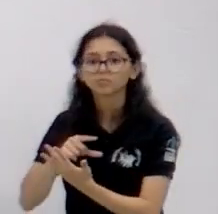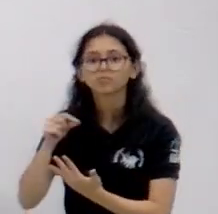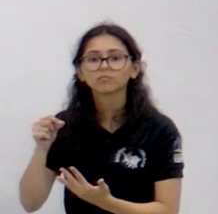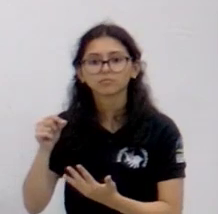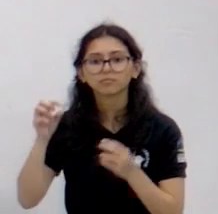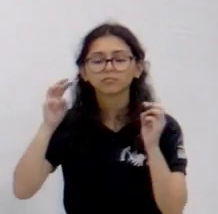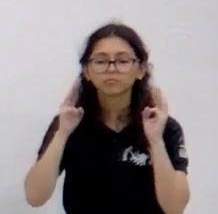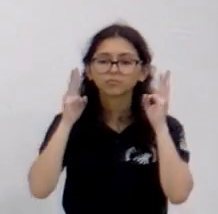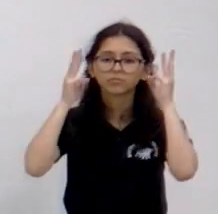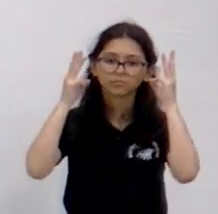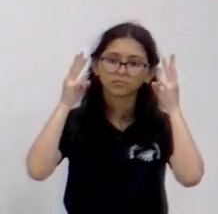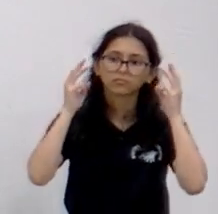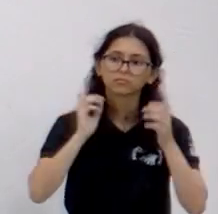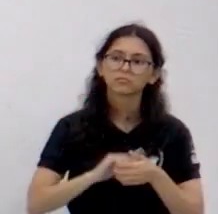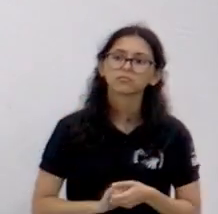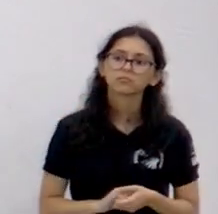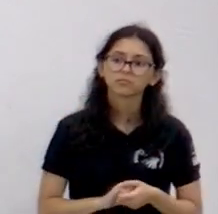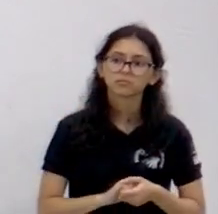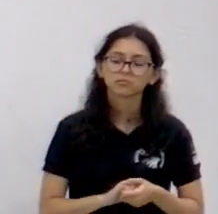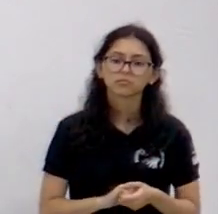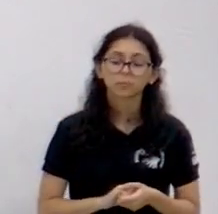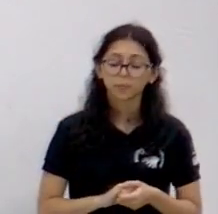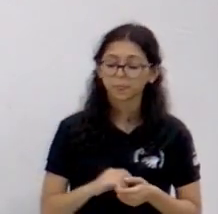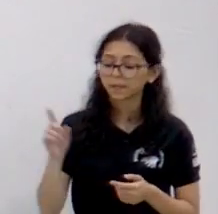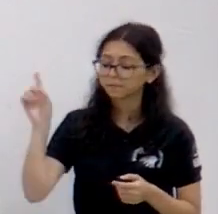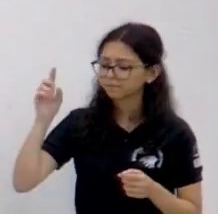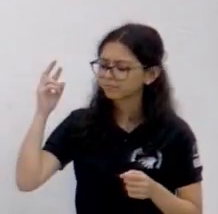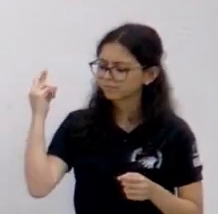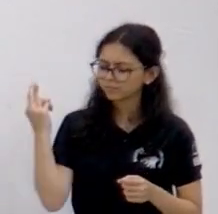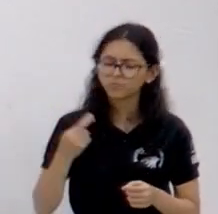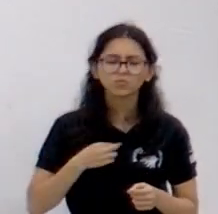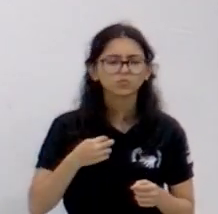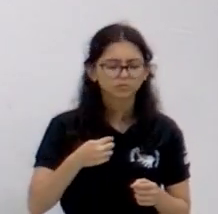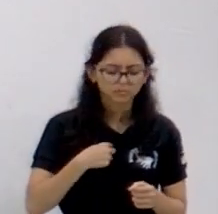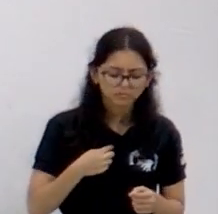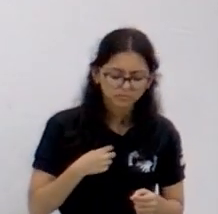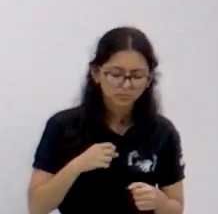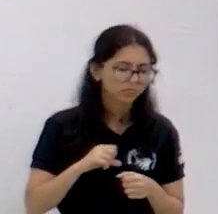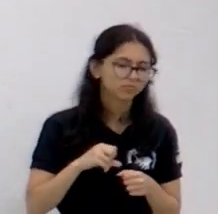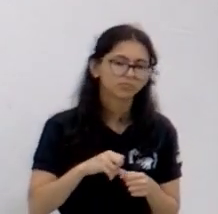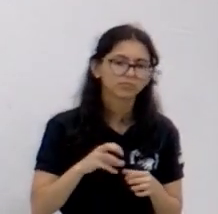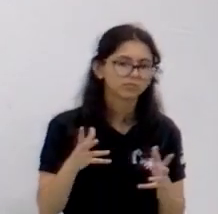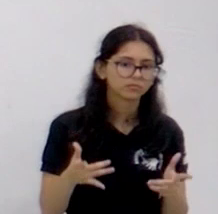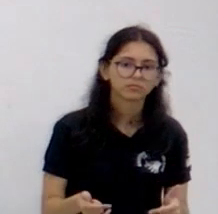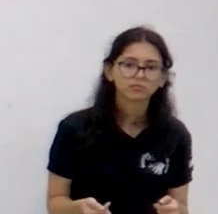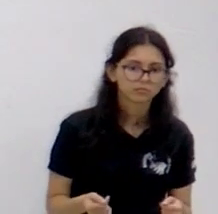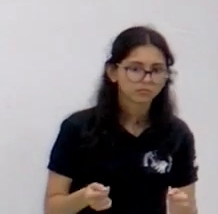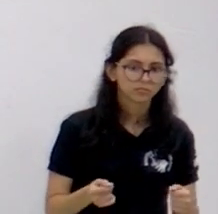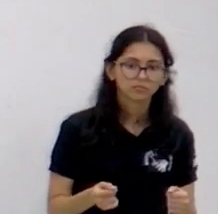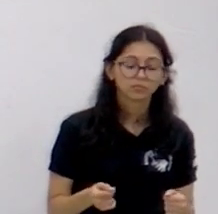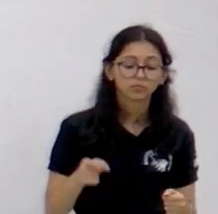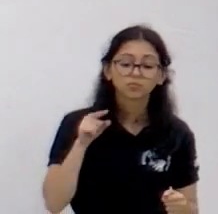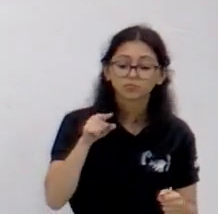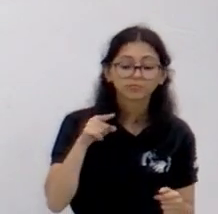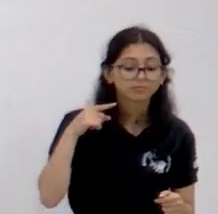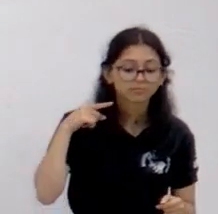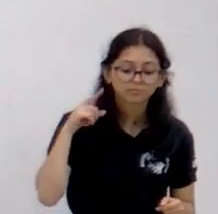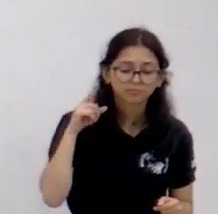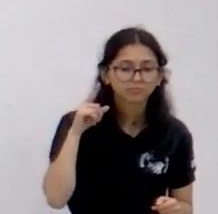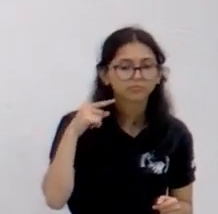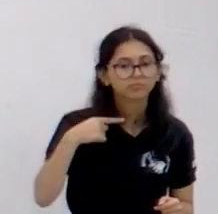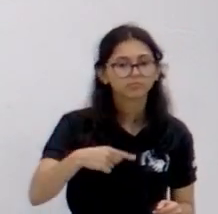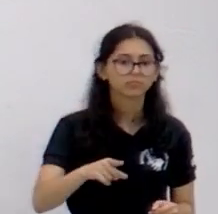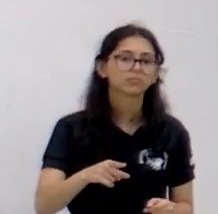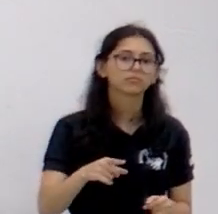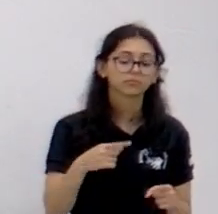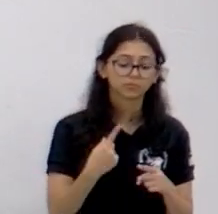boca do homem, ou quem fez o mudo, ou o surdo, ou quem o vê, ou o cego, não sou eu, o Senhor. Vai, pois agora eu serei com